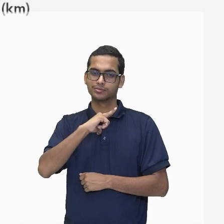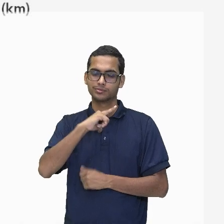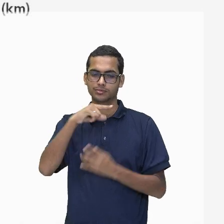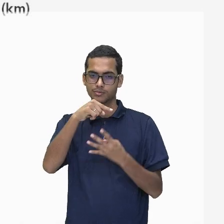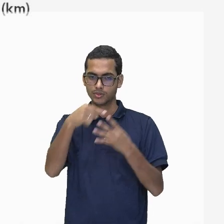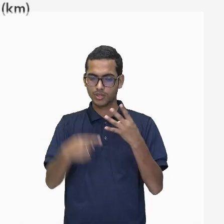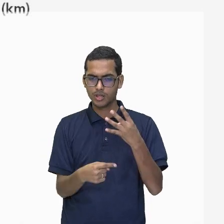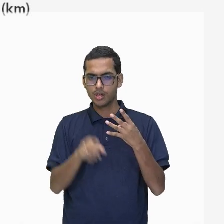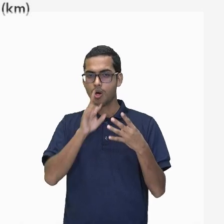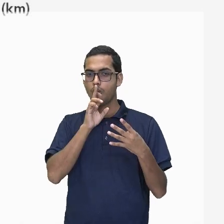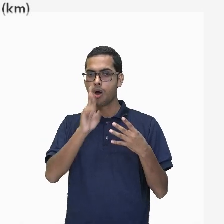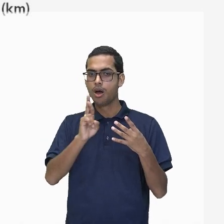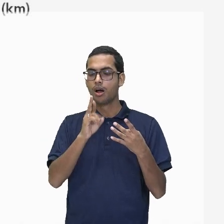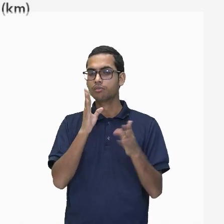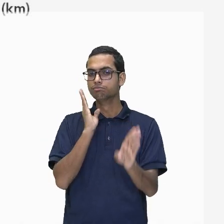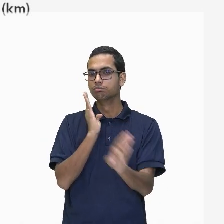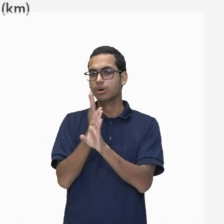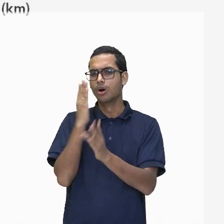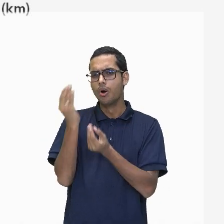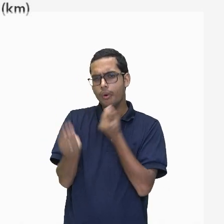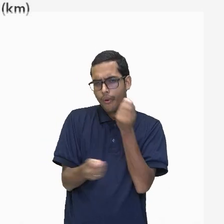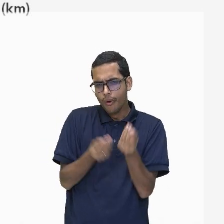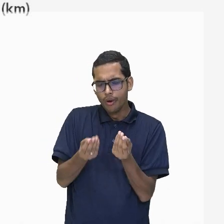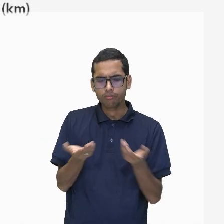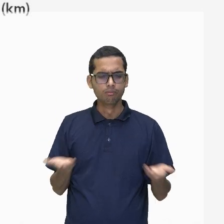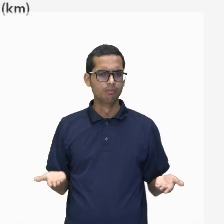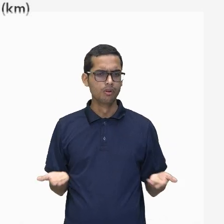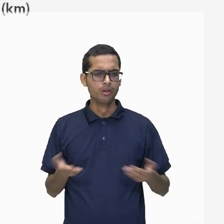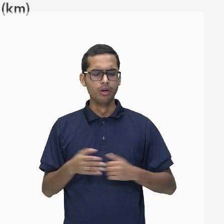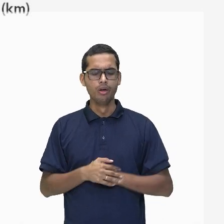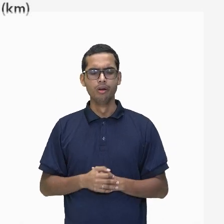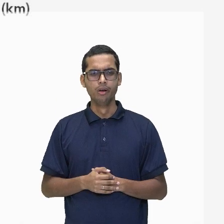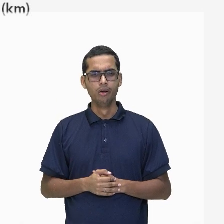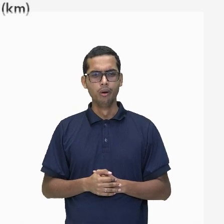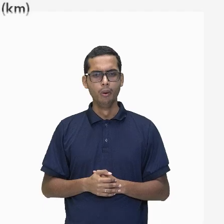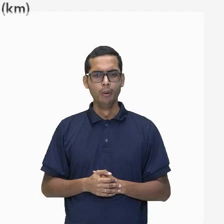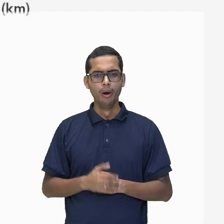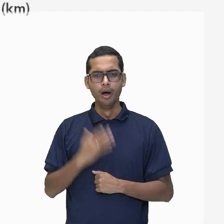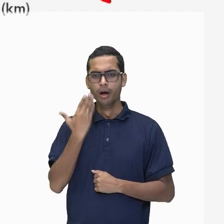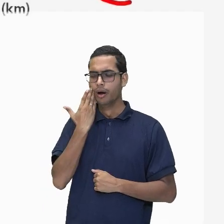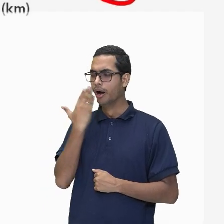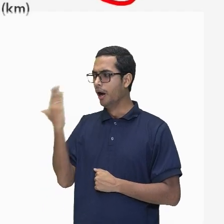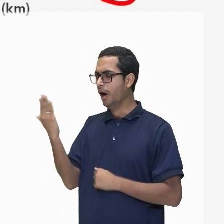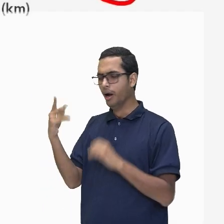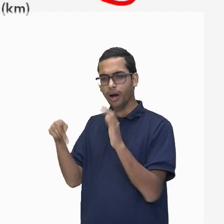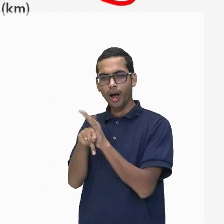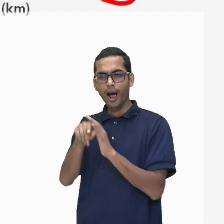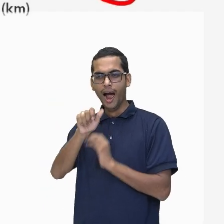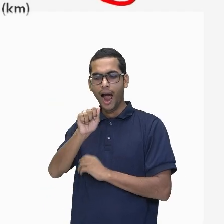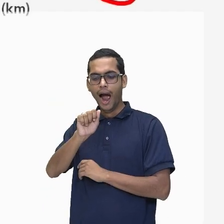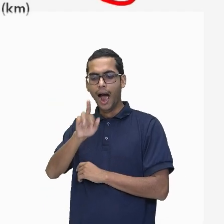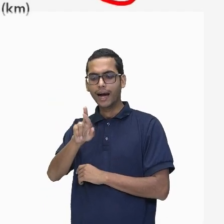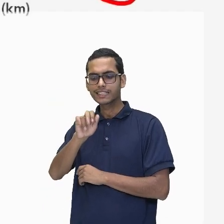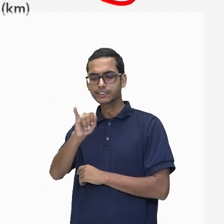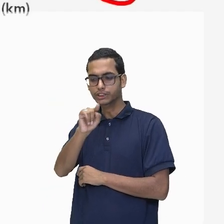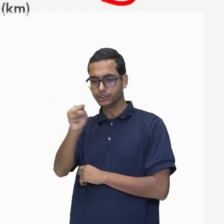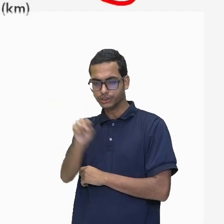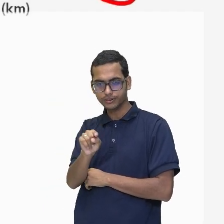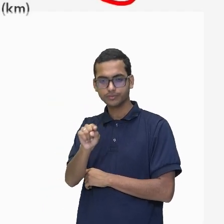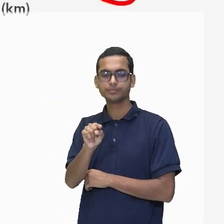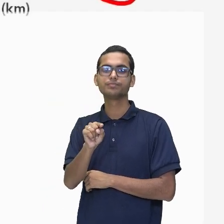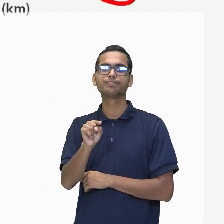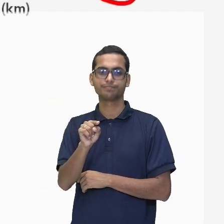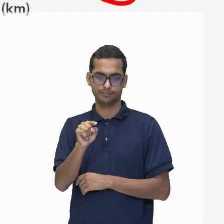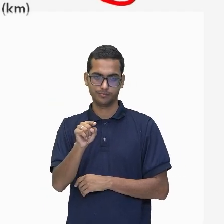E como é que eu vou descobrir quem é o coeficiente A? Olha aqui, ó, pela raiz. A raiz